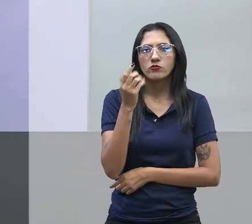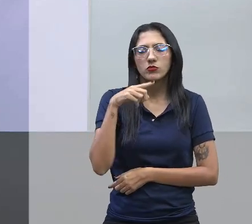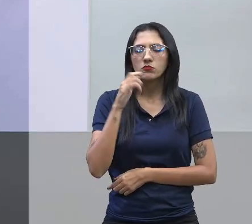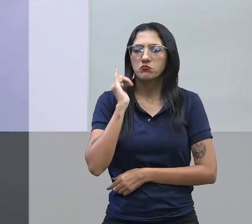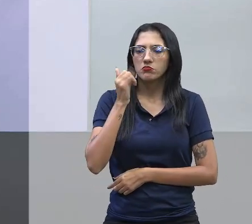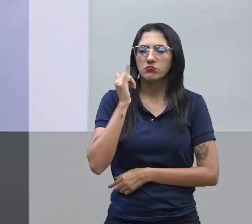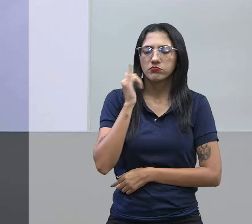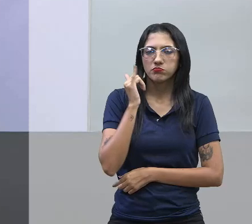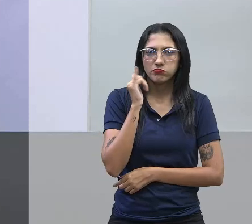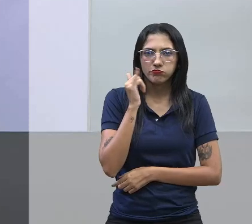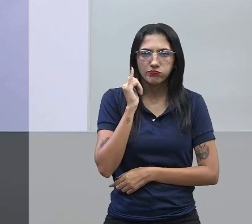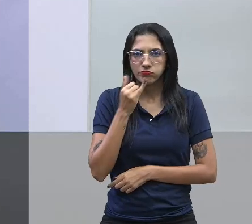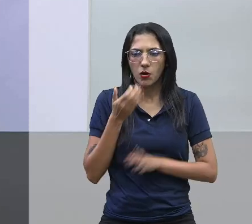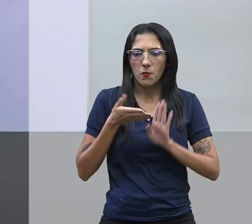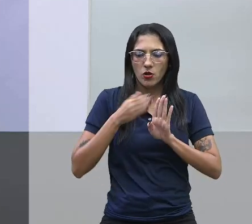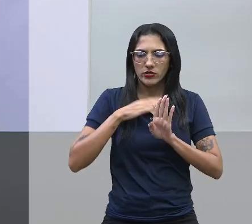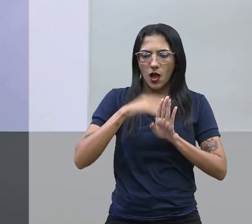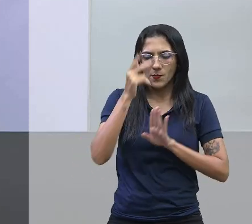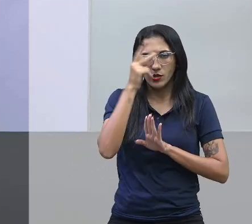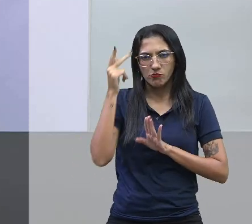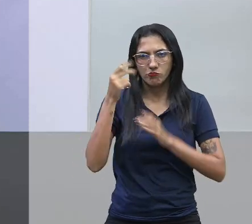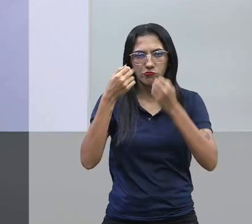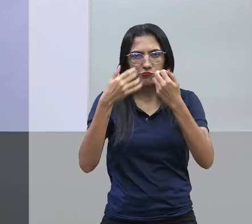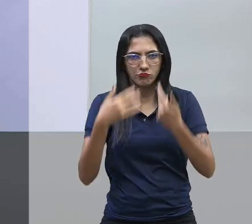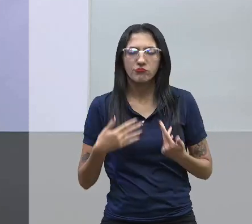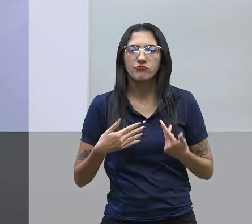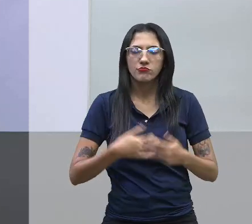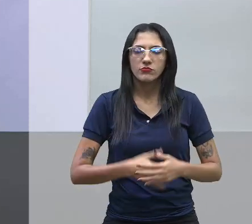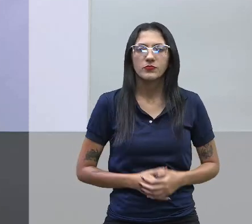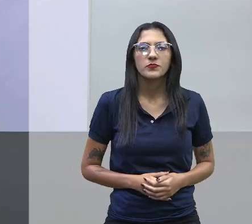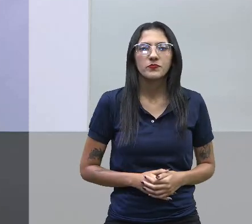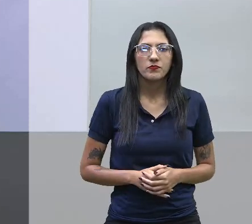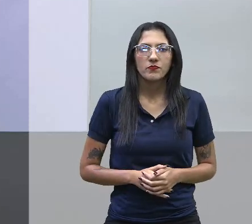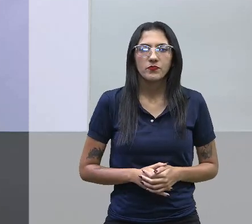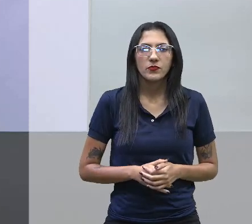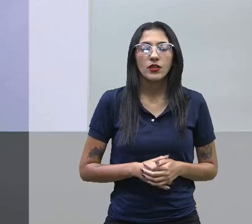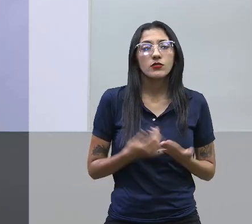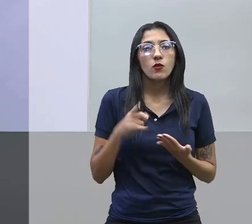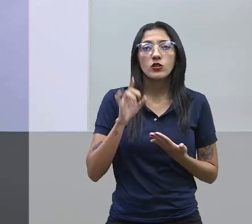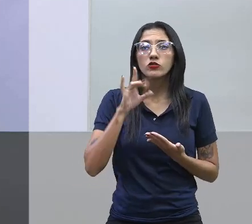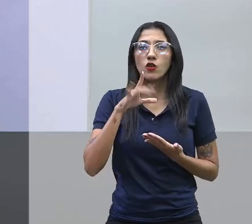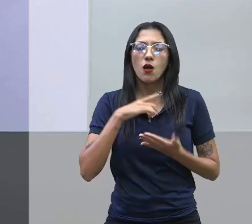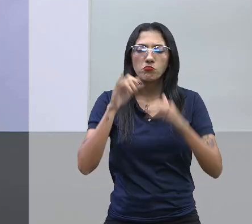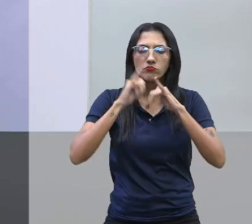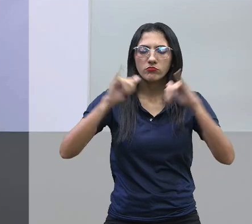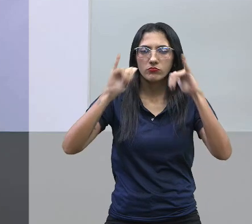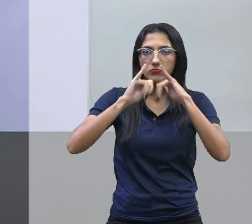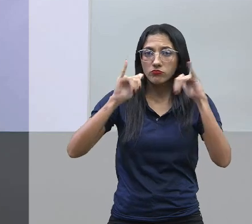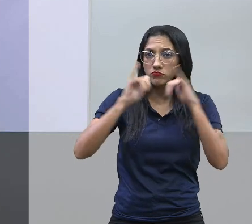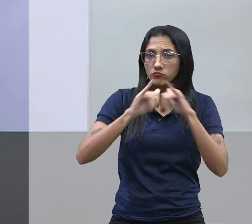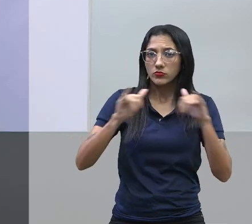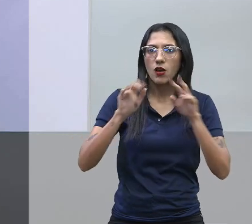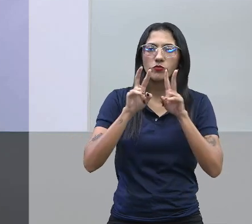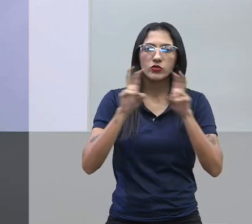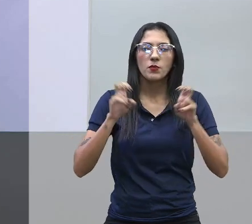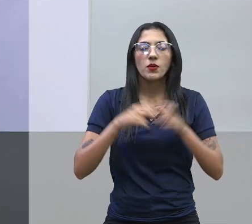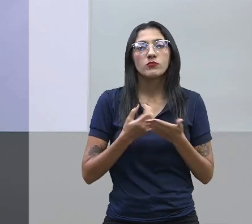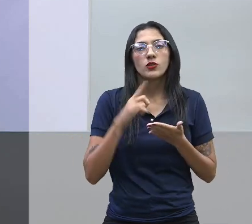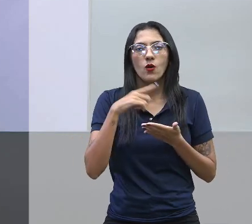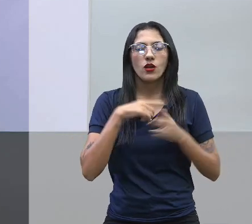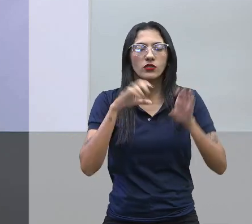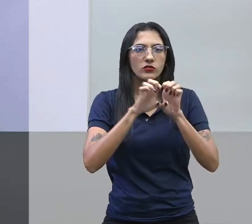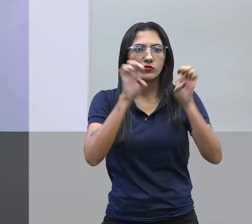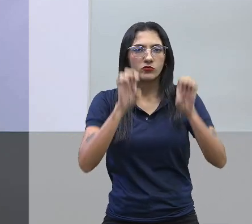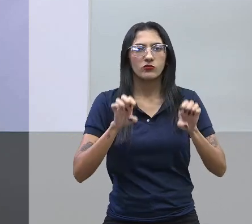locução impessoal, na maioria dos casos, a fim de informar o público. A estrutura